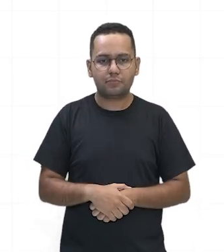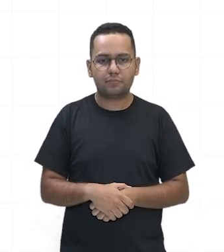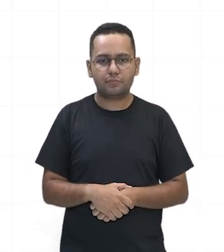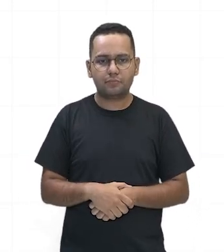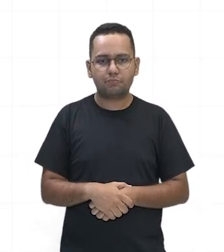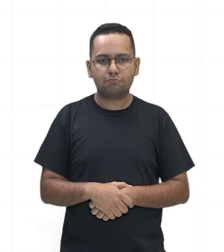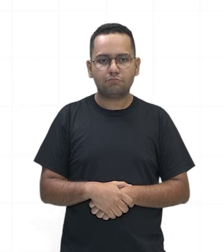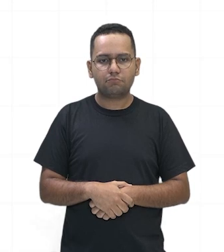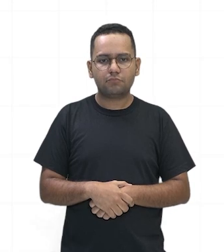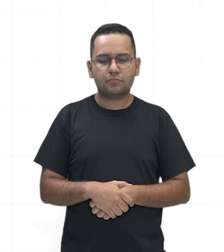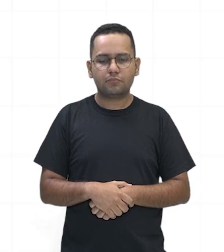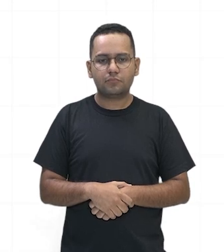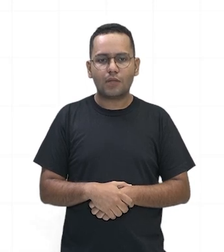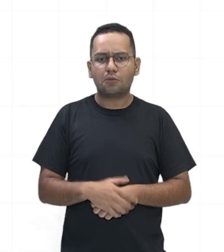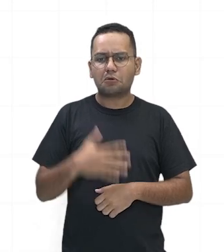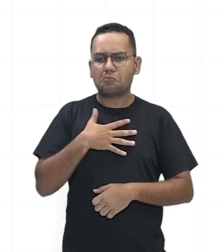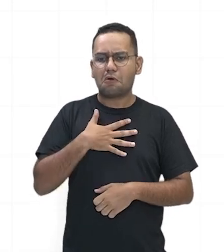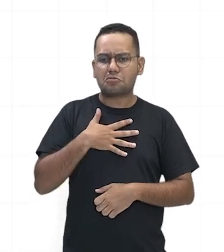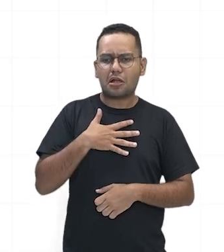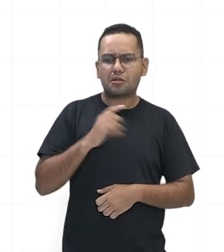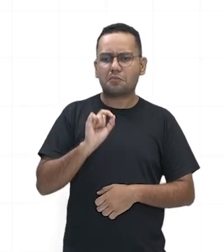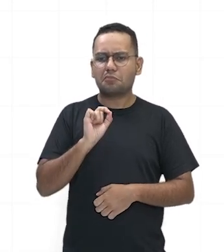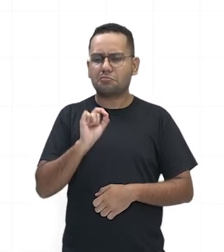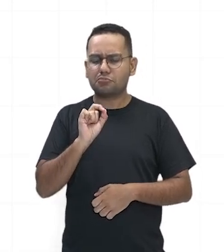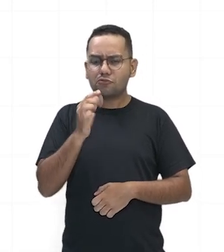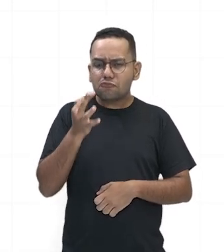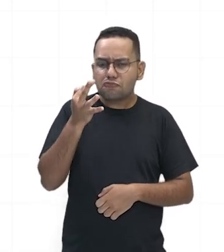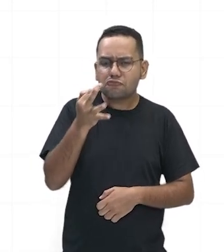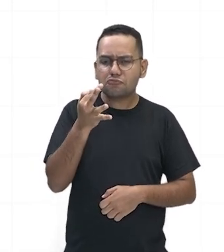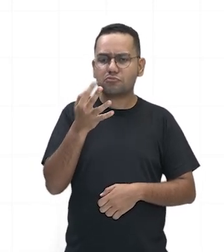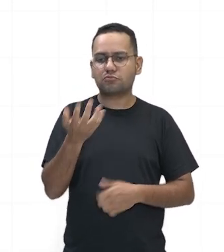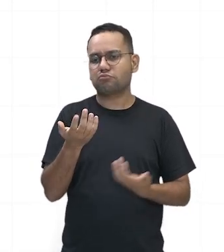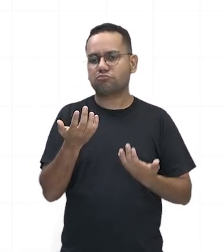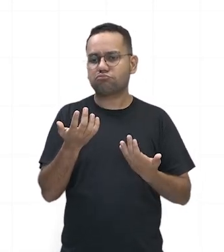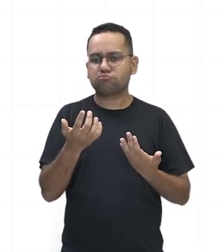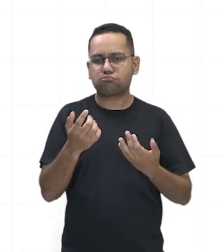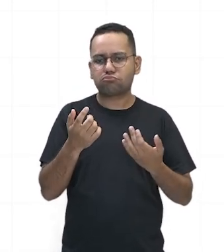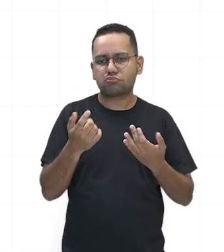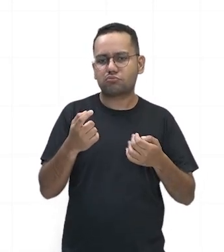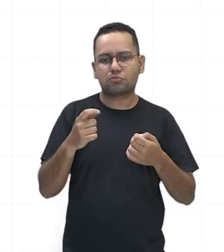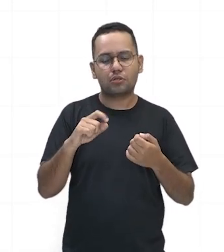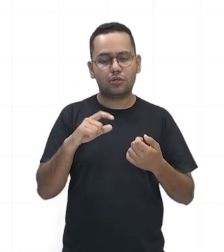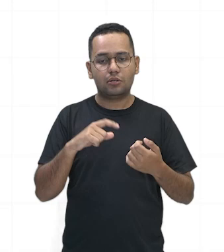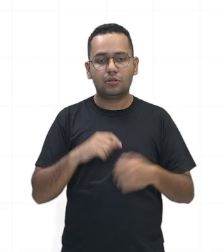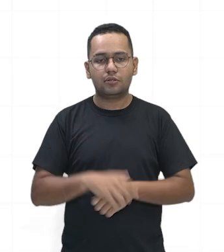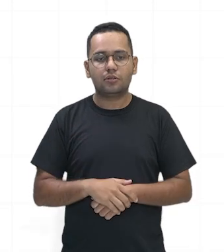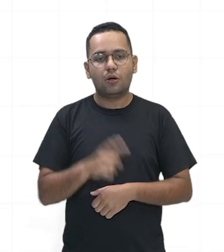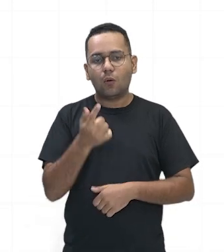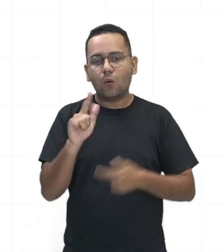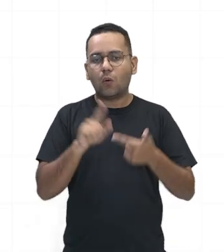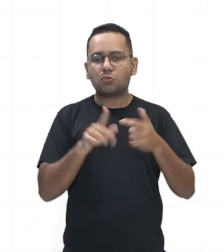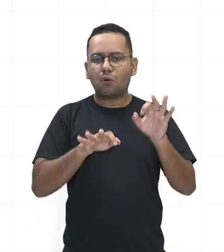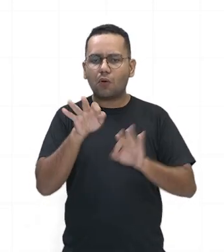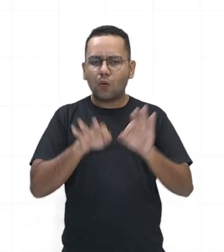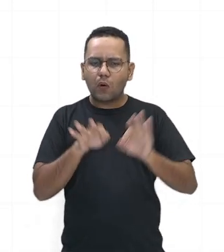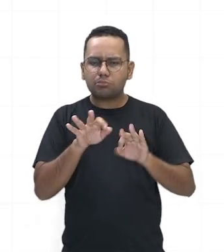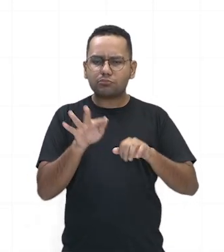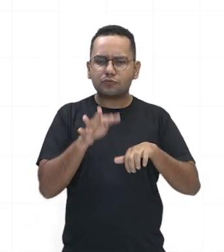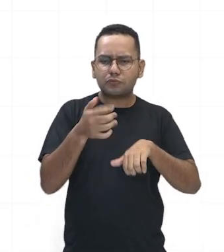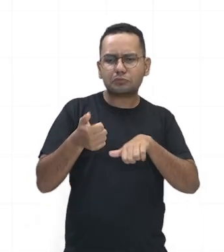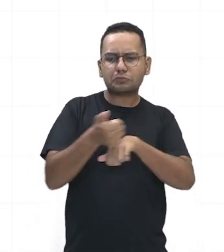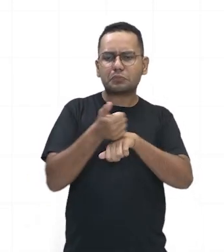Segundo lugar, planejar o que gostaríamos de fazer. Terceiro lugar, traçar